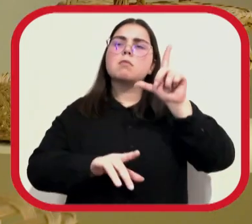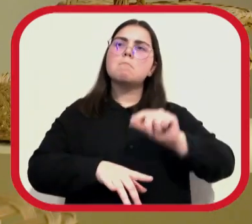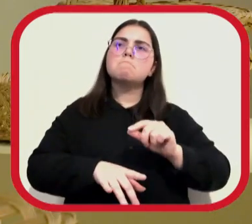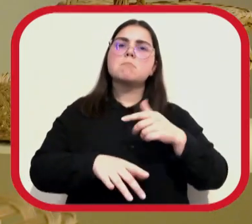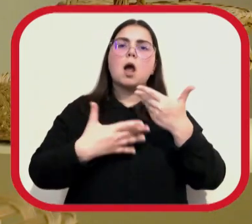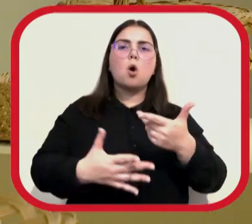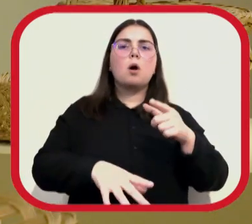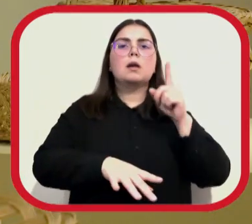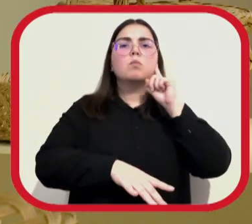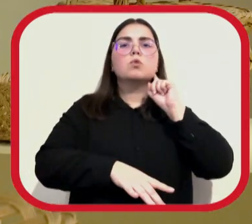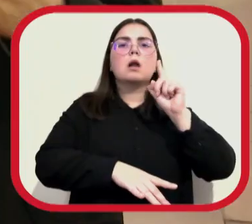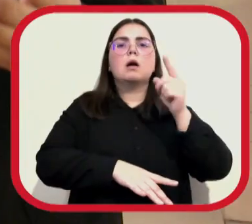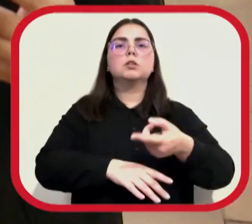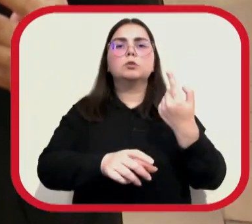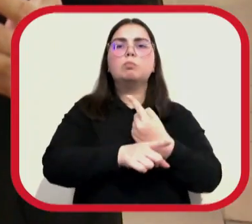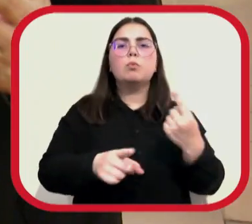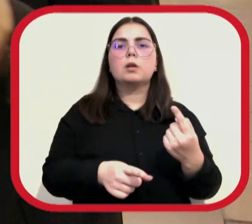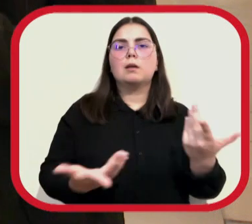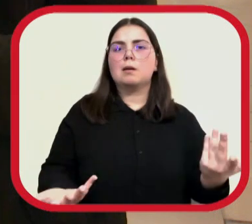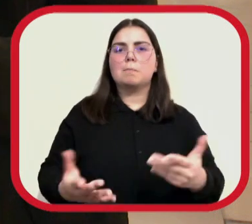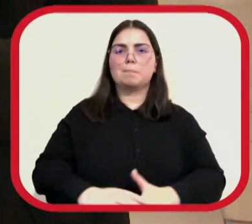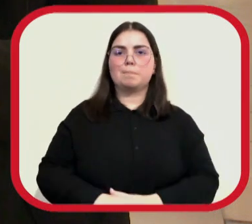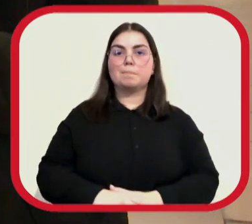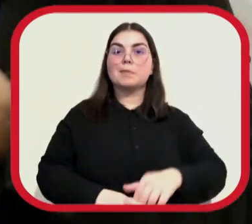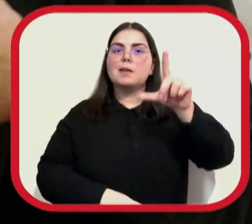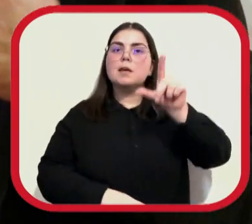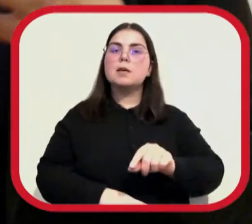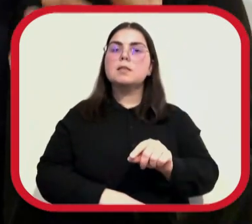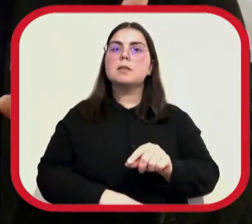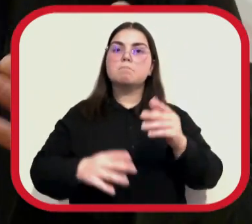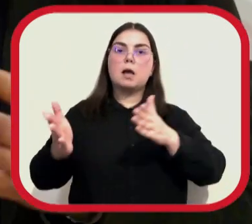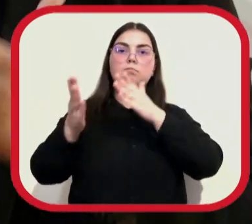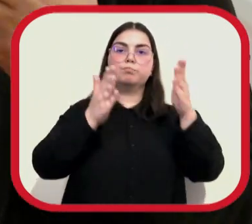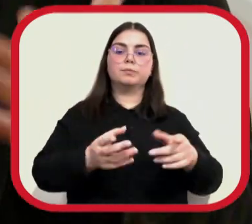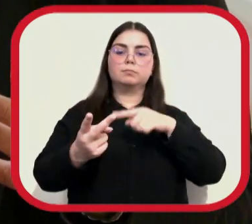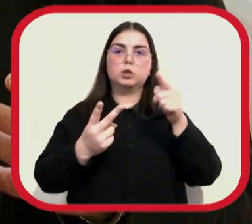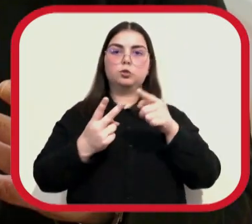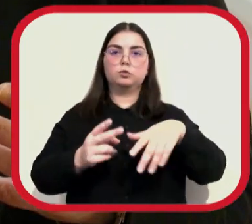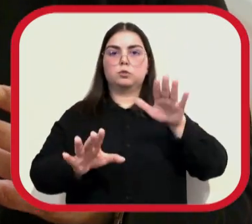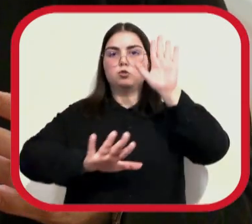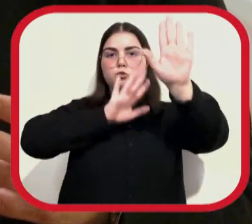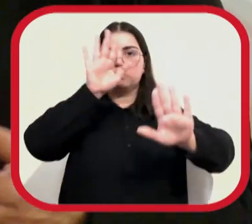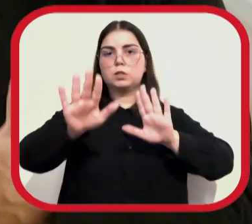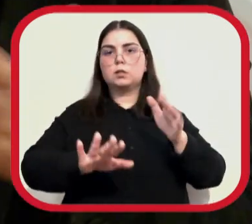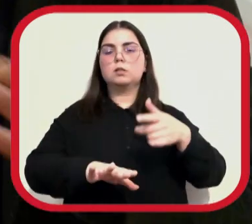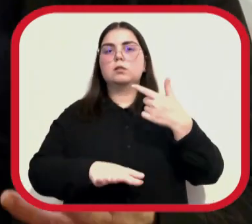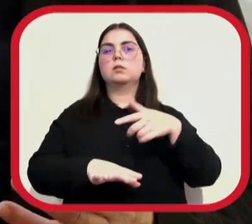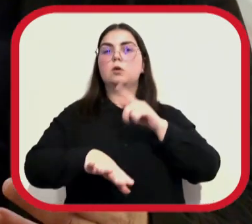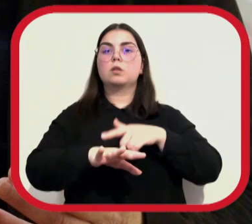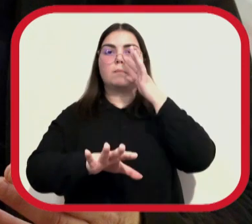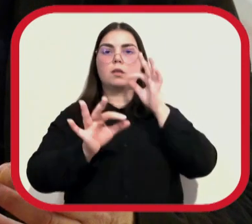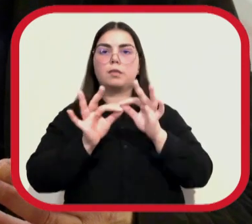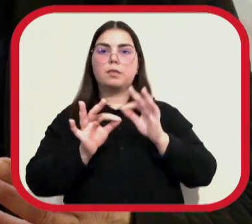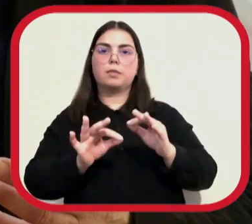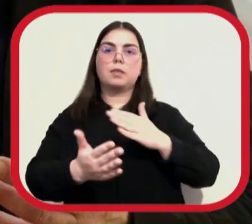qual é a importância que no presente esta produção artesanal pode ter. E temos também uma outra exposição temporária, até ao próximo